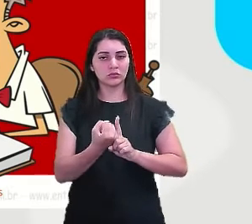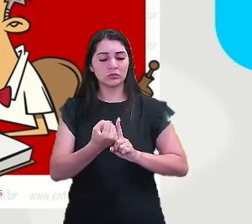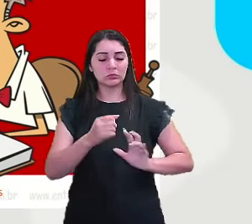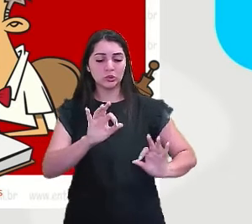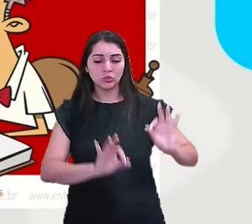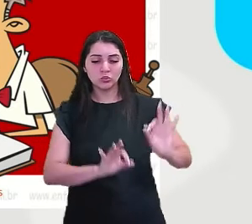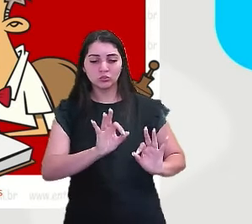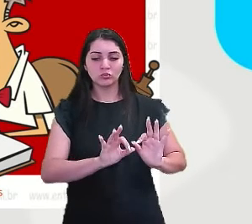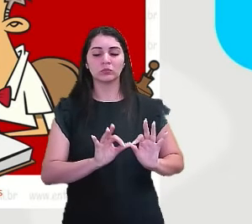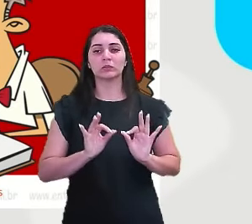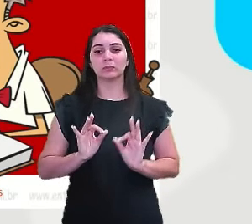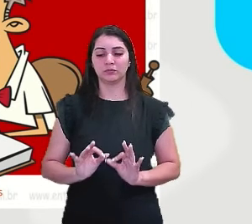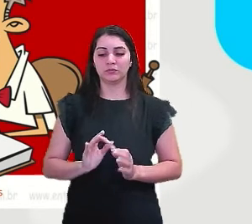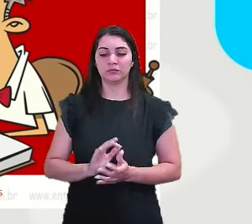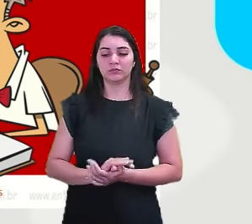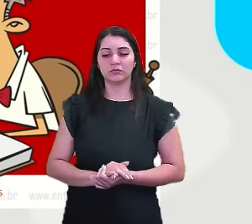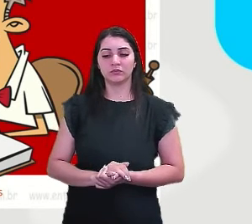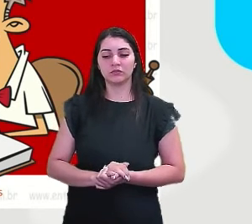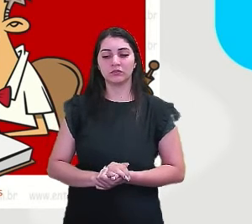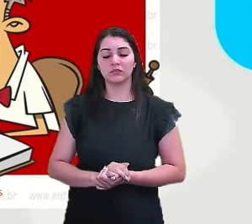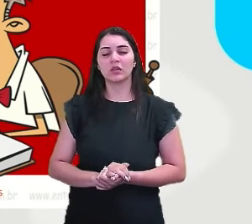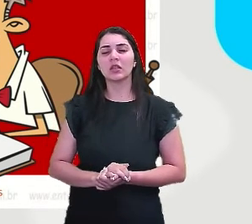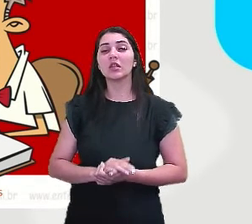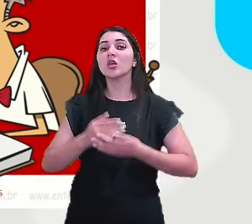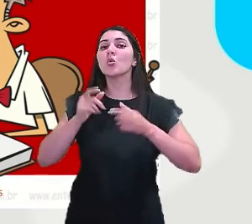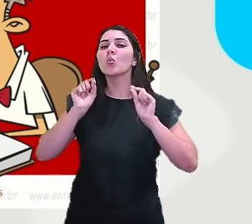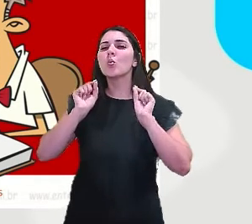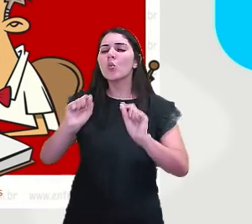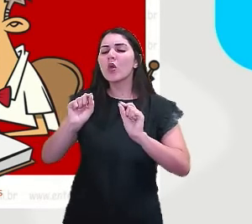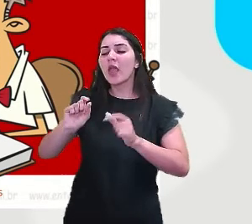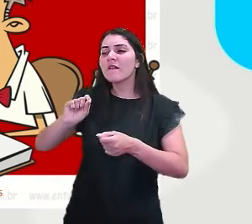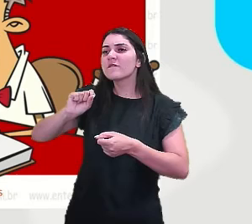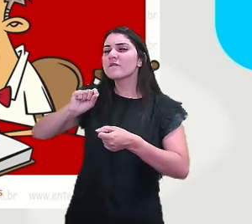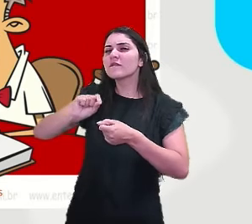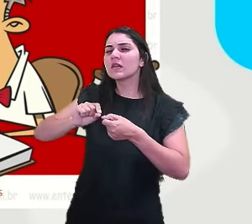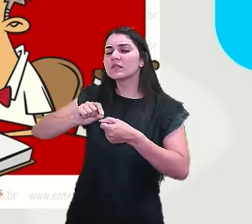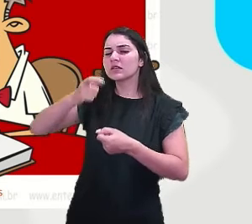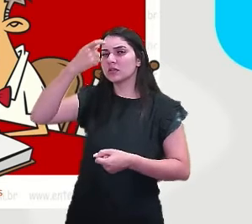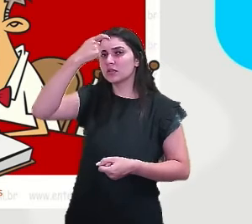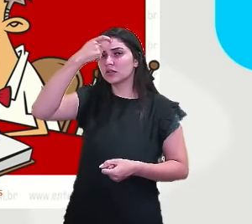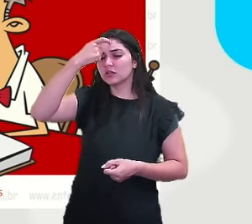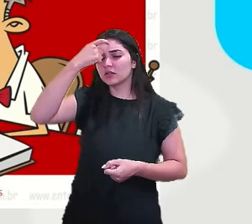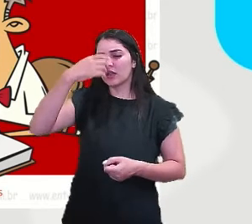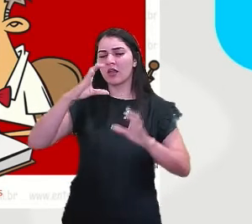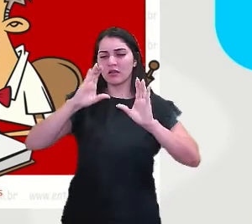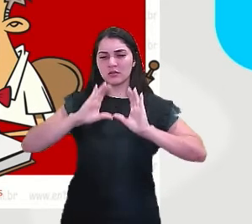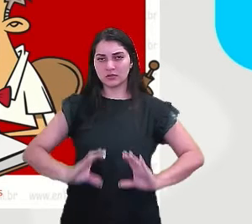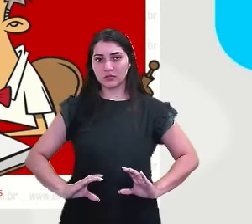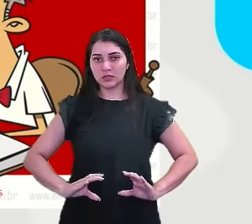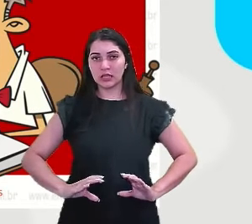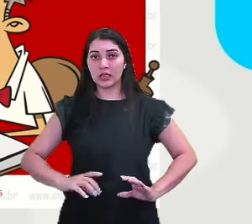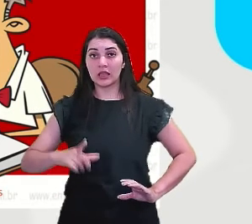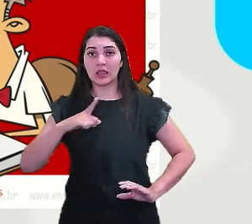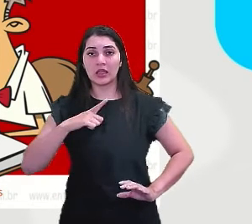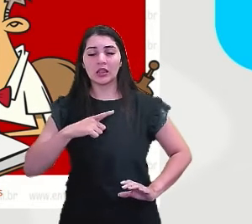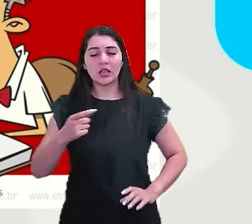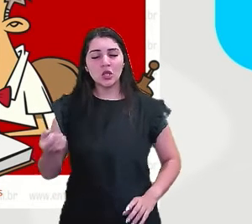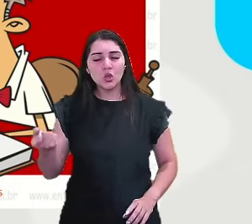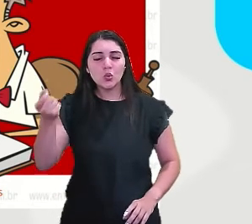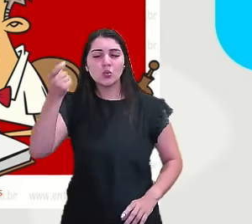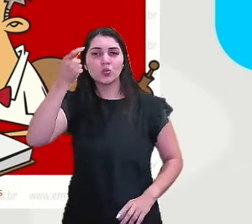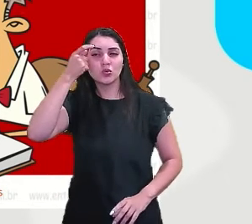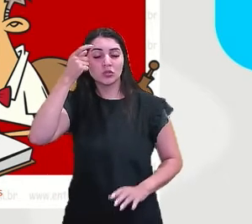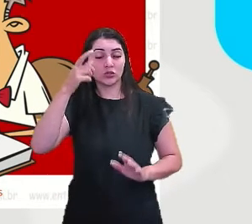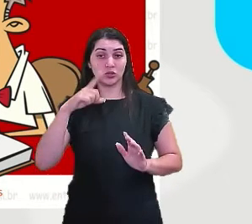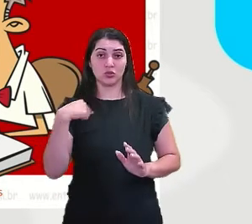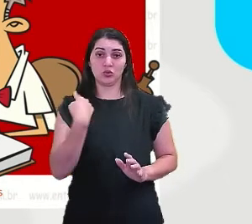articulada, tá? E exercer a cidadania é ter consciência dos seus direitos e